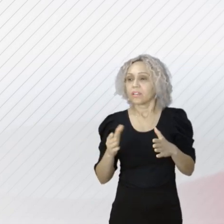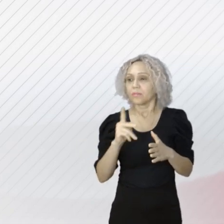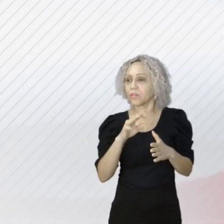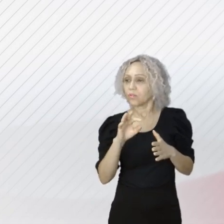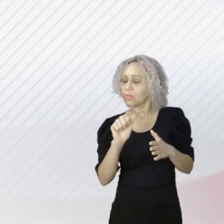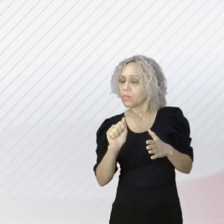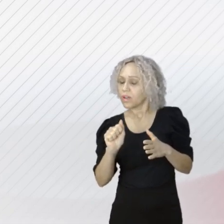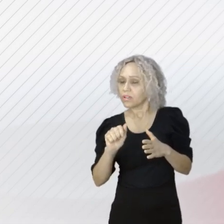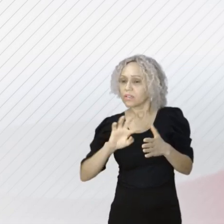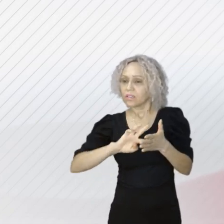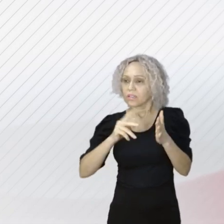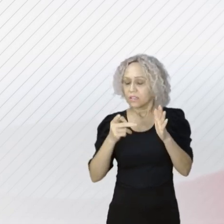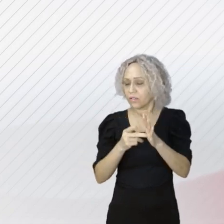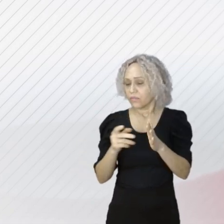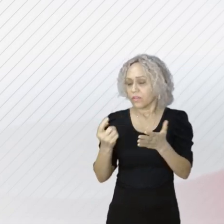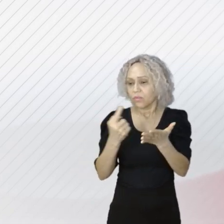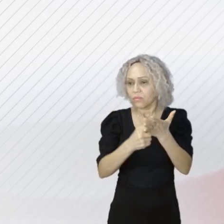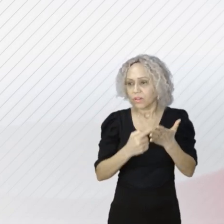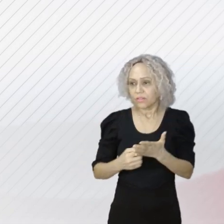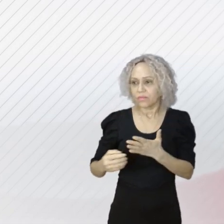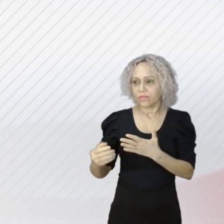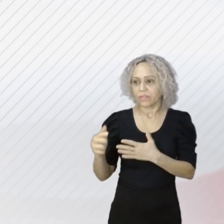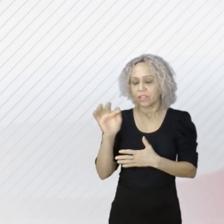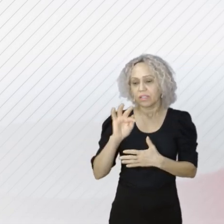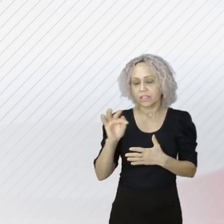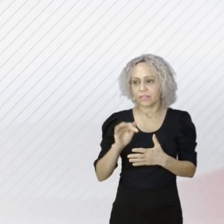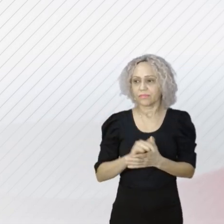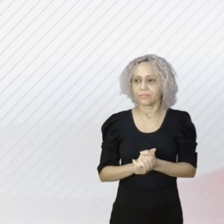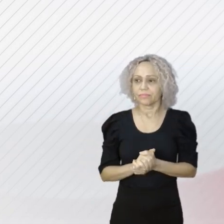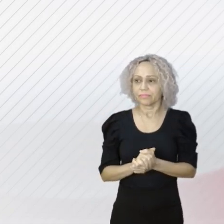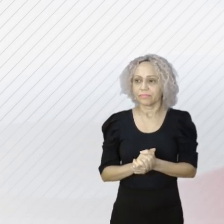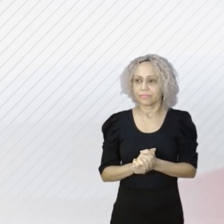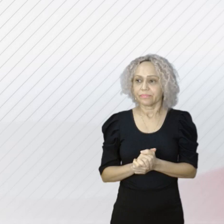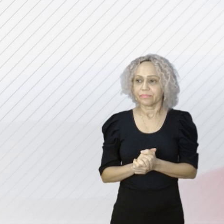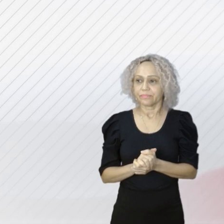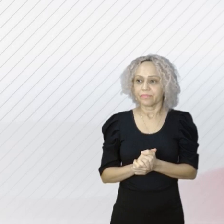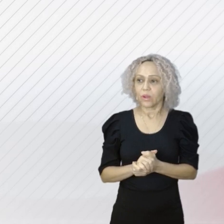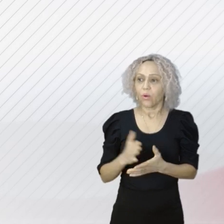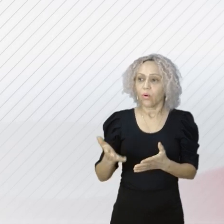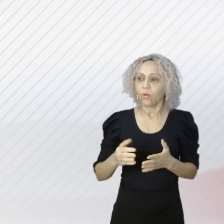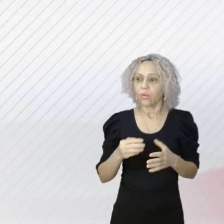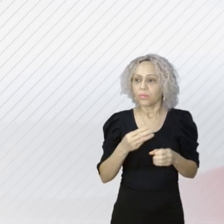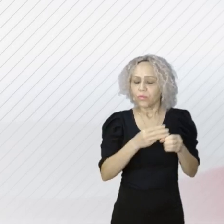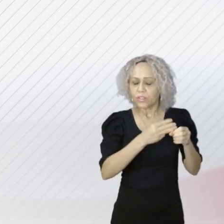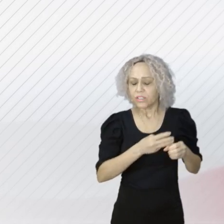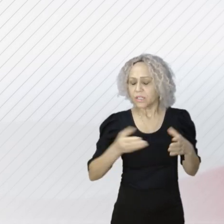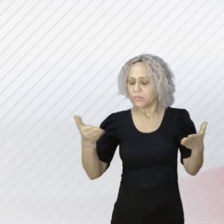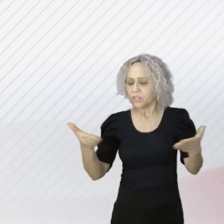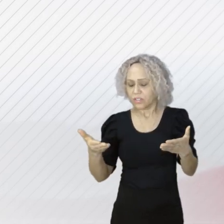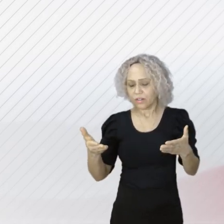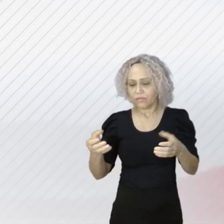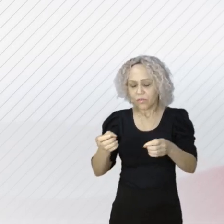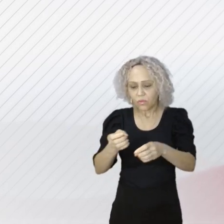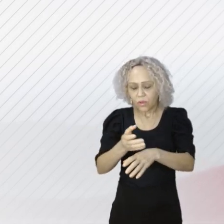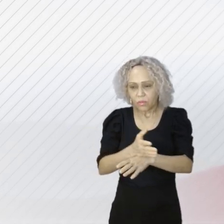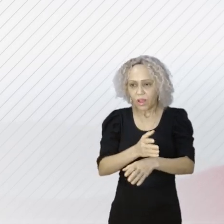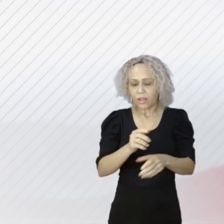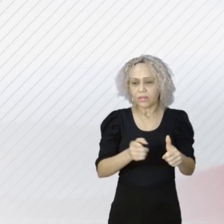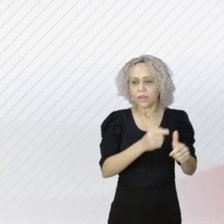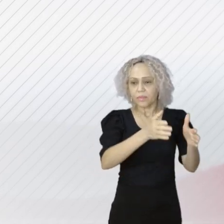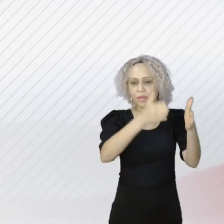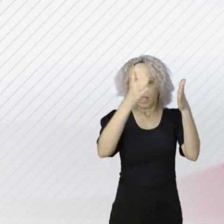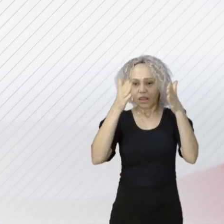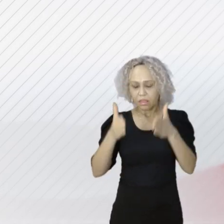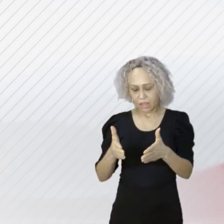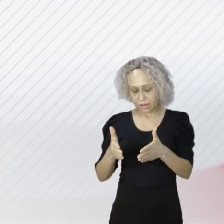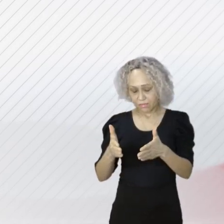do Pacto Federativo. Os municípios já foram contemplados na primeira etapa, presidente, com a